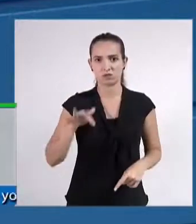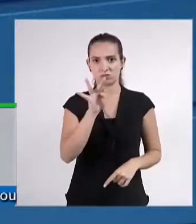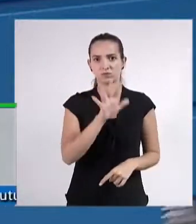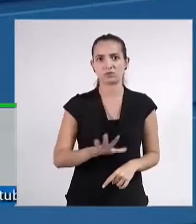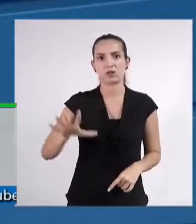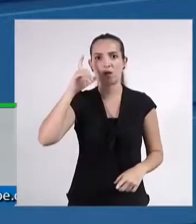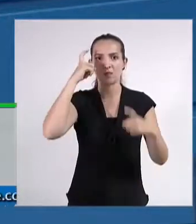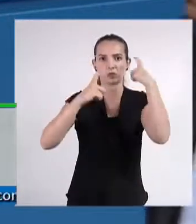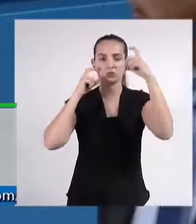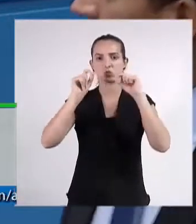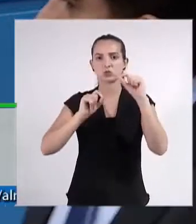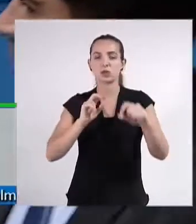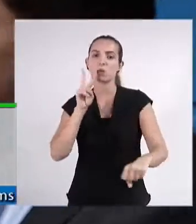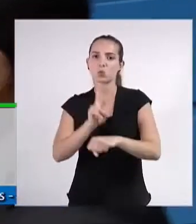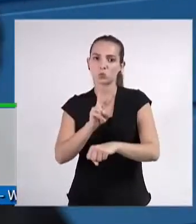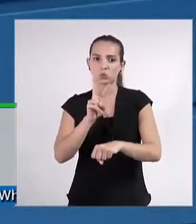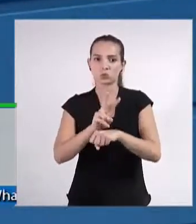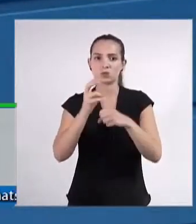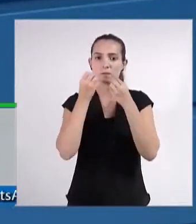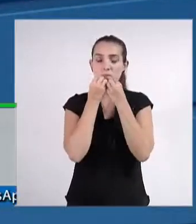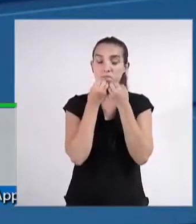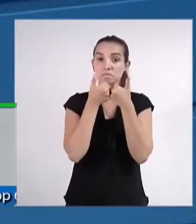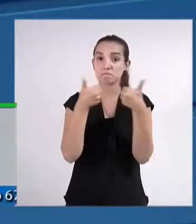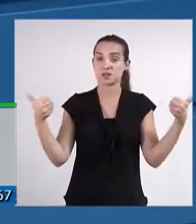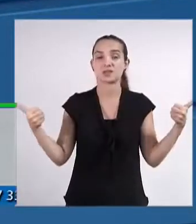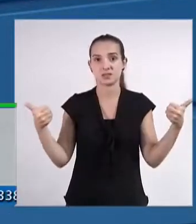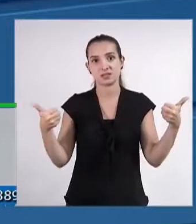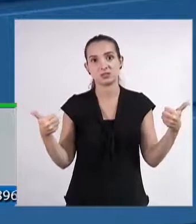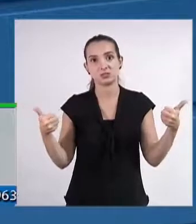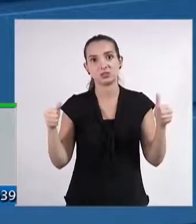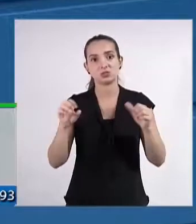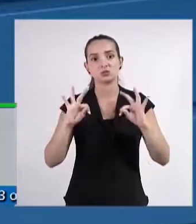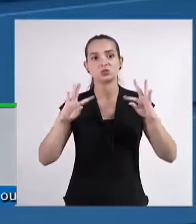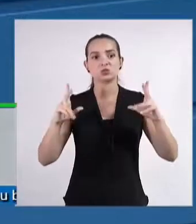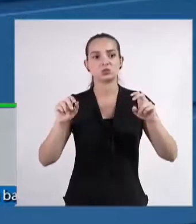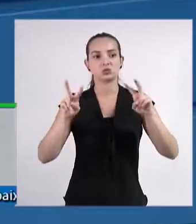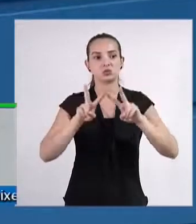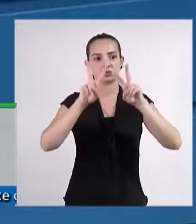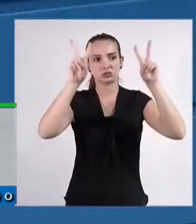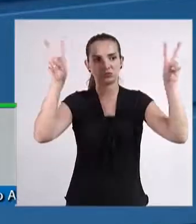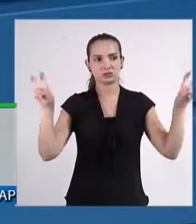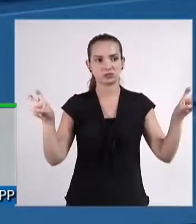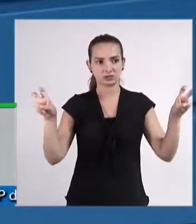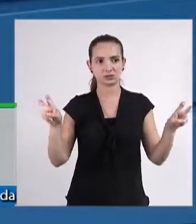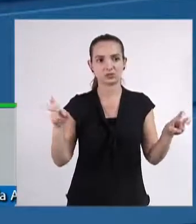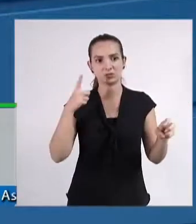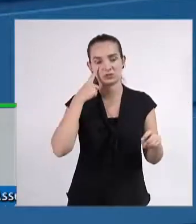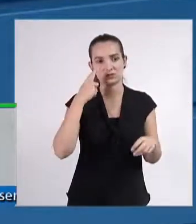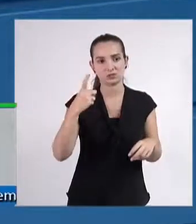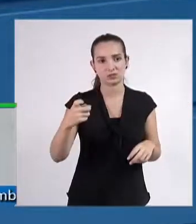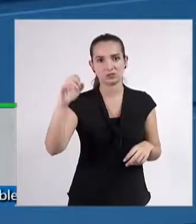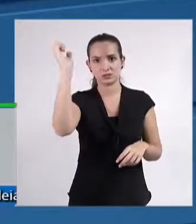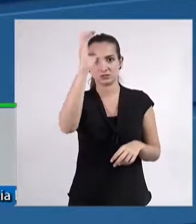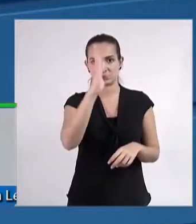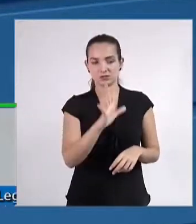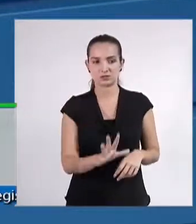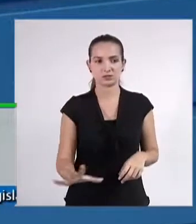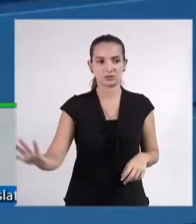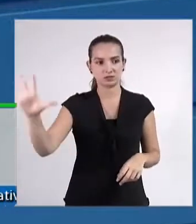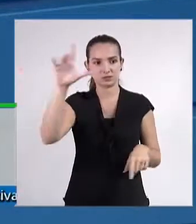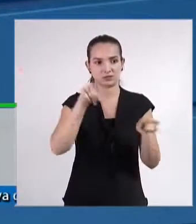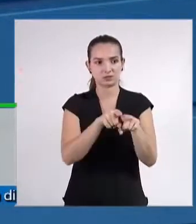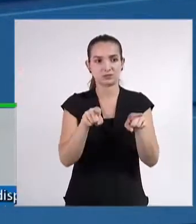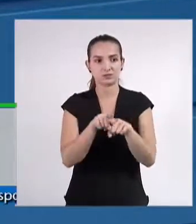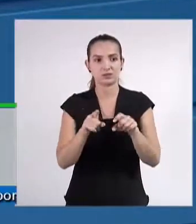uma só: cuidar bem dos temas que fazem parte dos interesses nacionais e